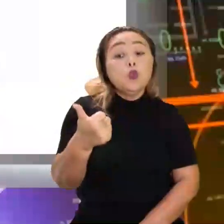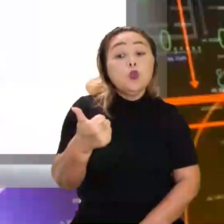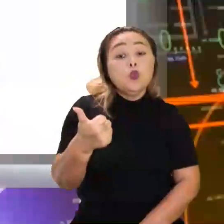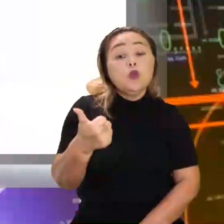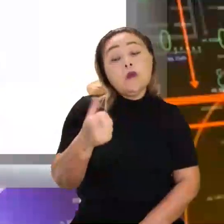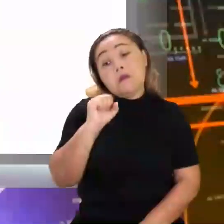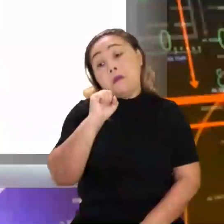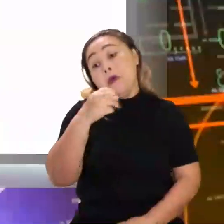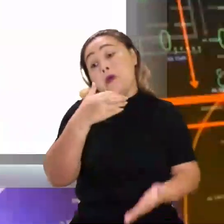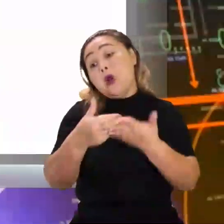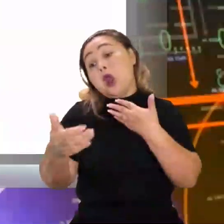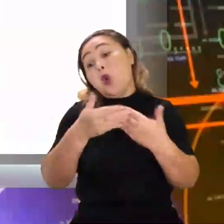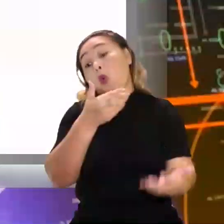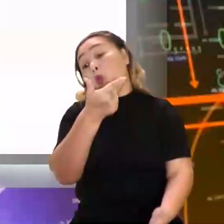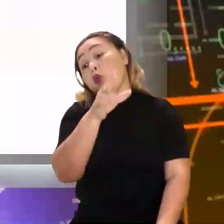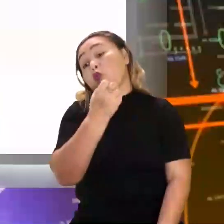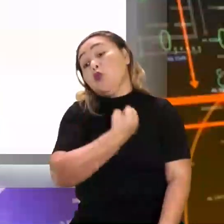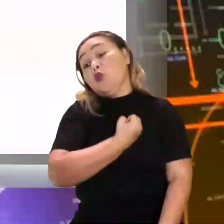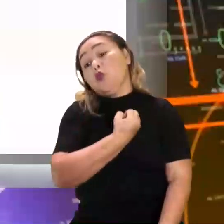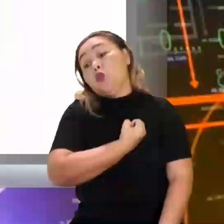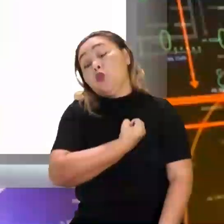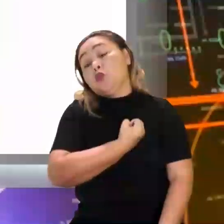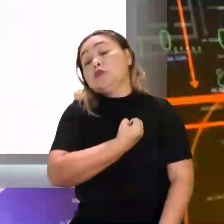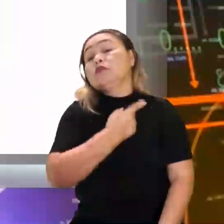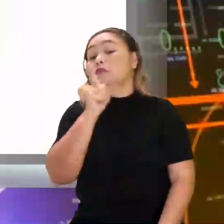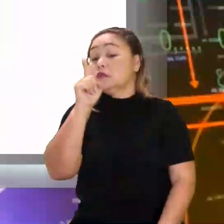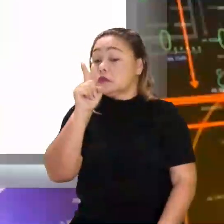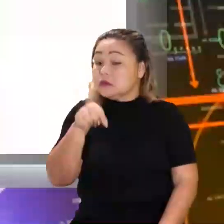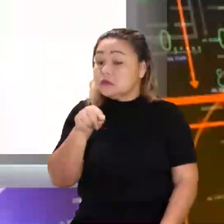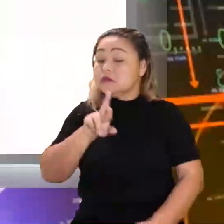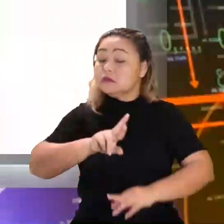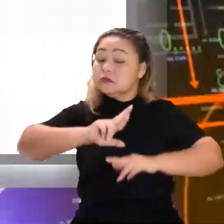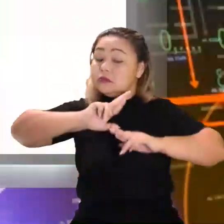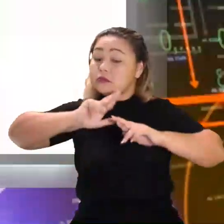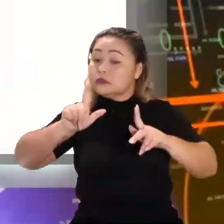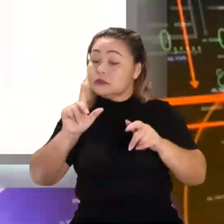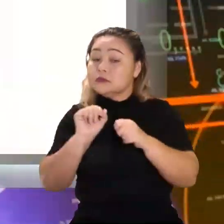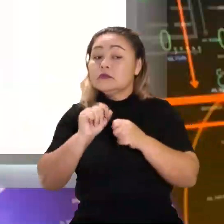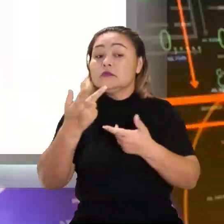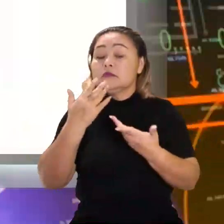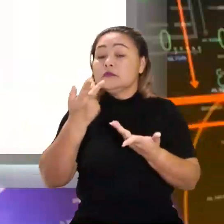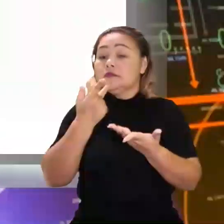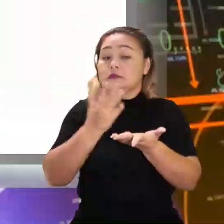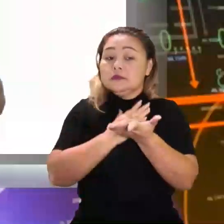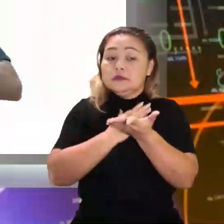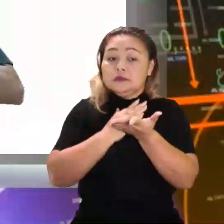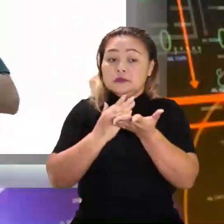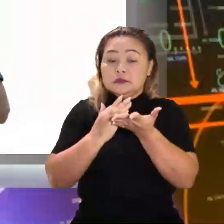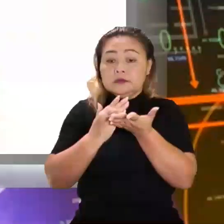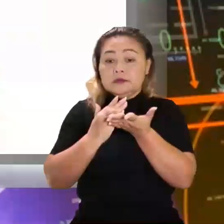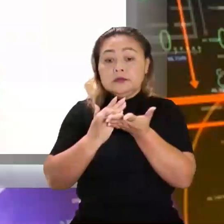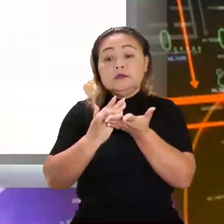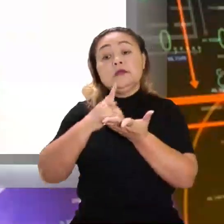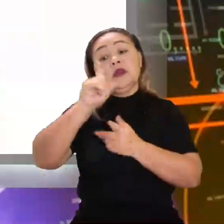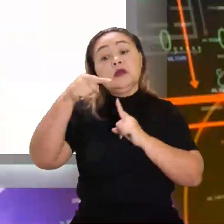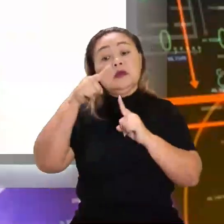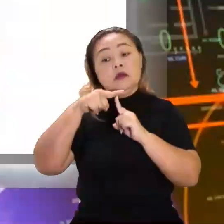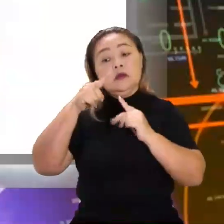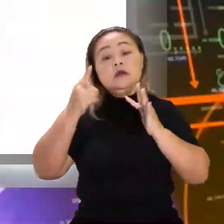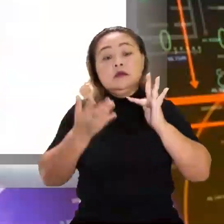Mas pode ser qualquer outro número. E é nesse ponto que ele vai diferenciar. Por isso que a professora Lúcia falou no começo. Vai ser do